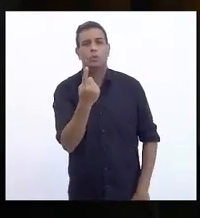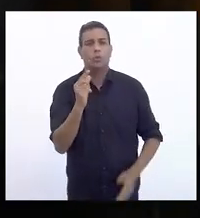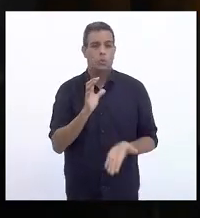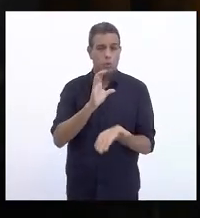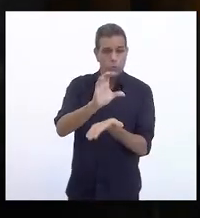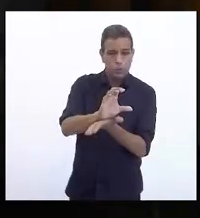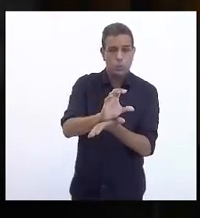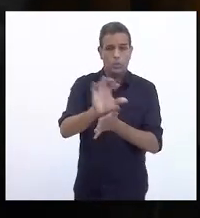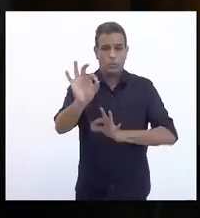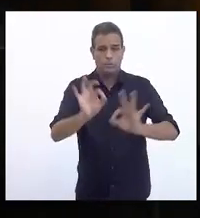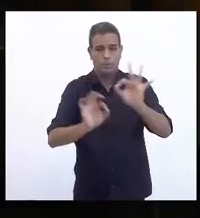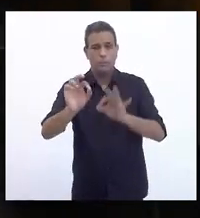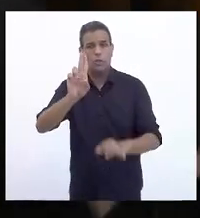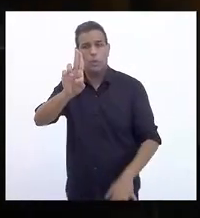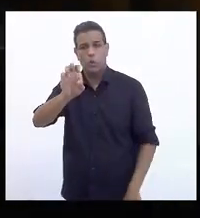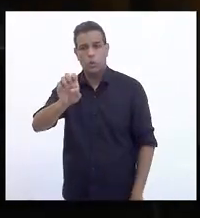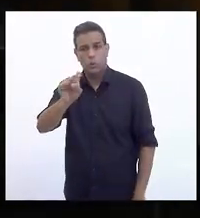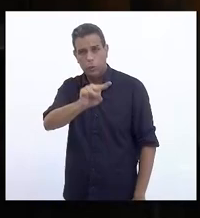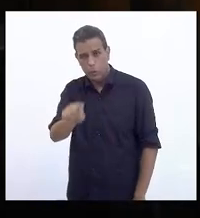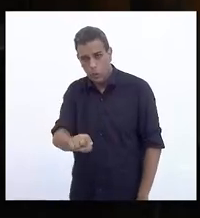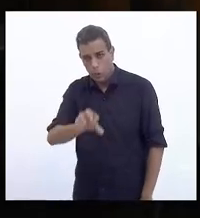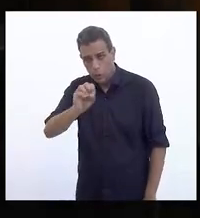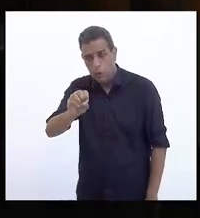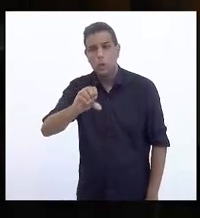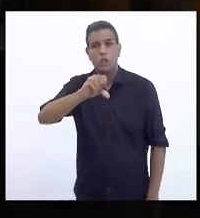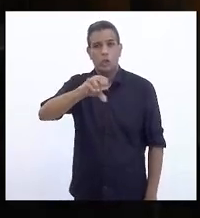orçamento programado para o UESO é da casa de